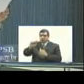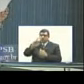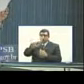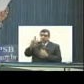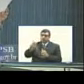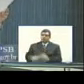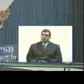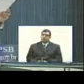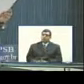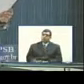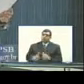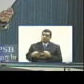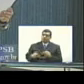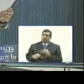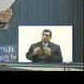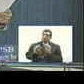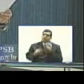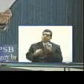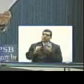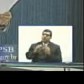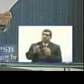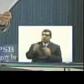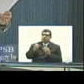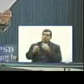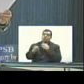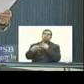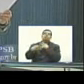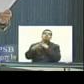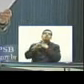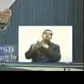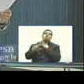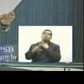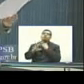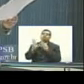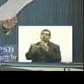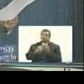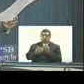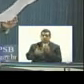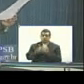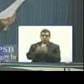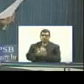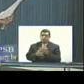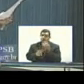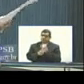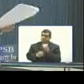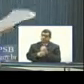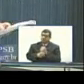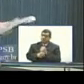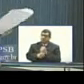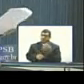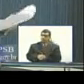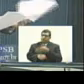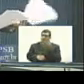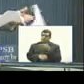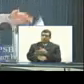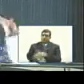reais restariam apenas 800 milhões de reais para todo o custeio da máquina e para investimento